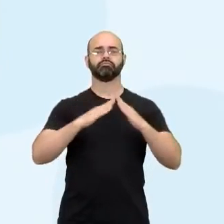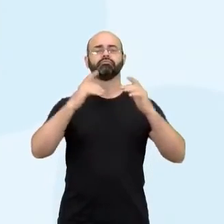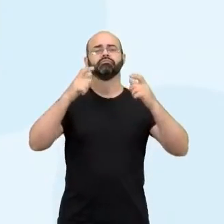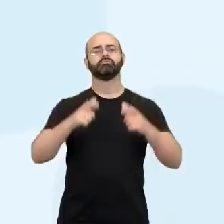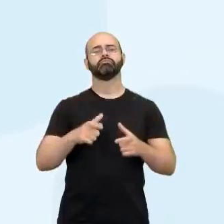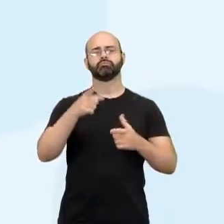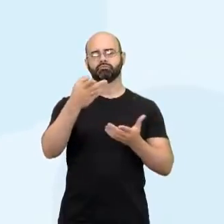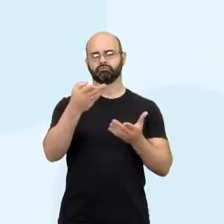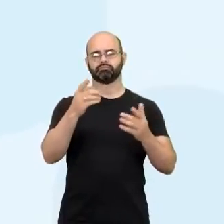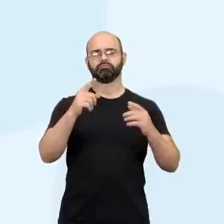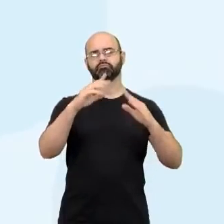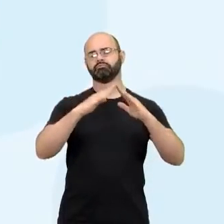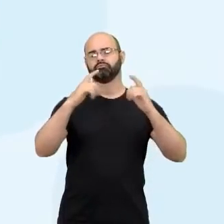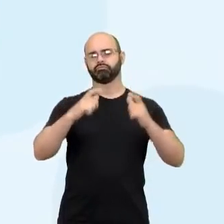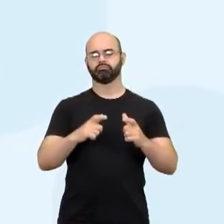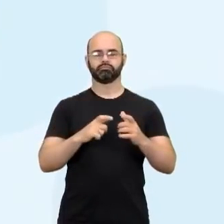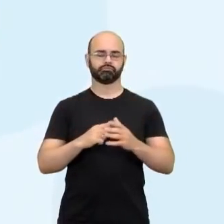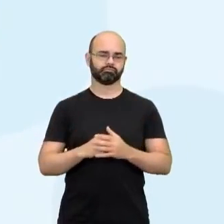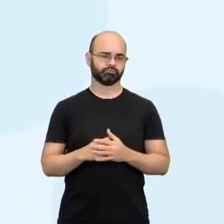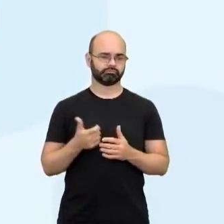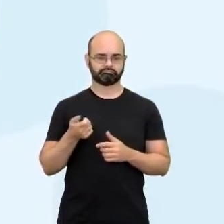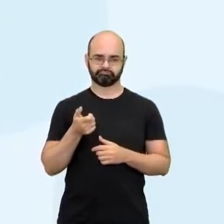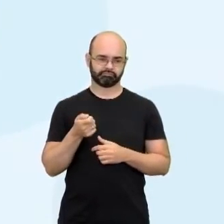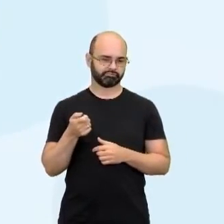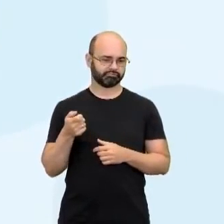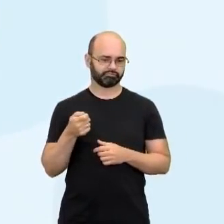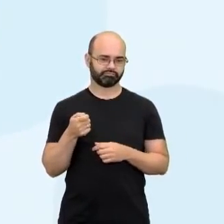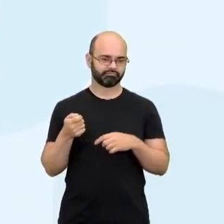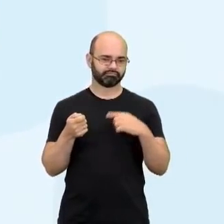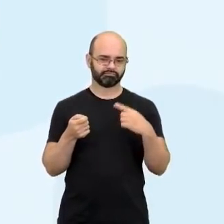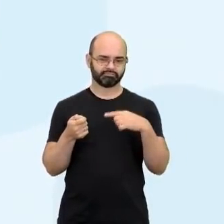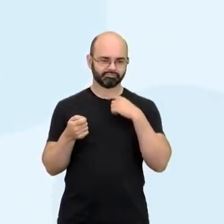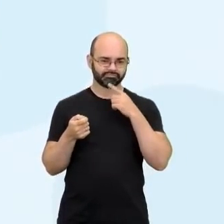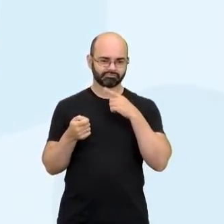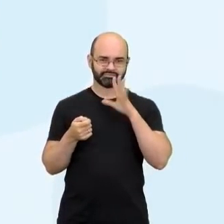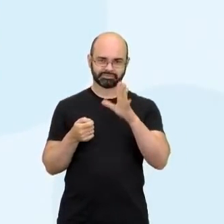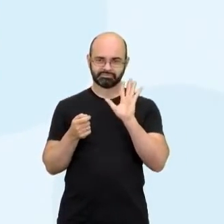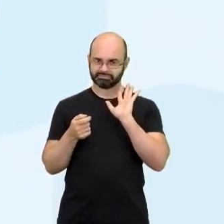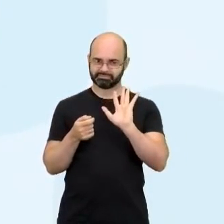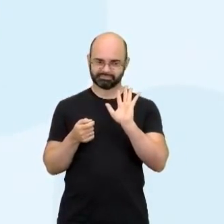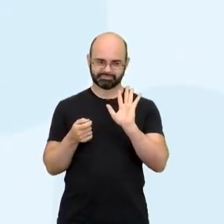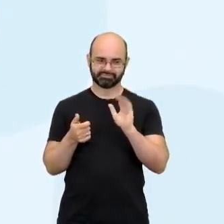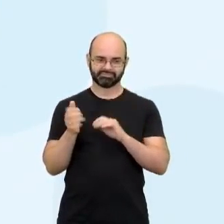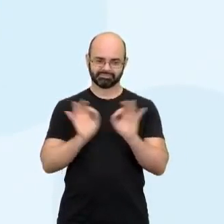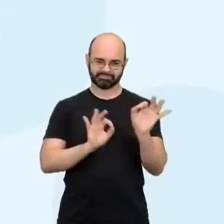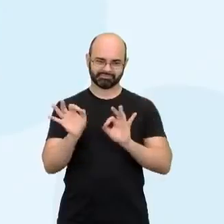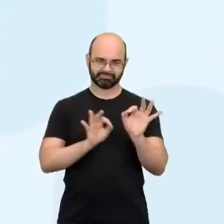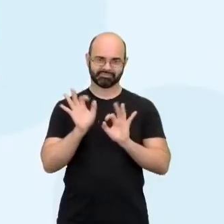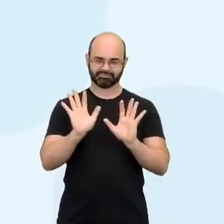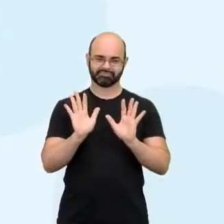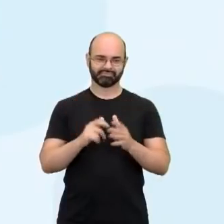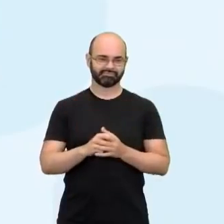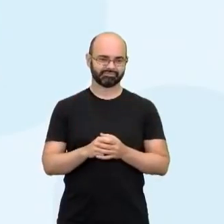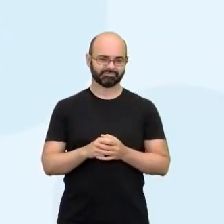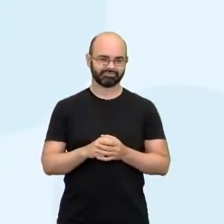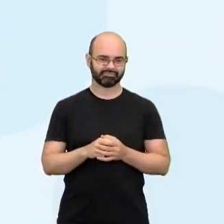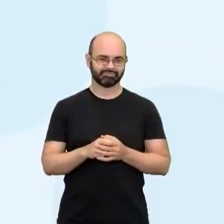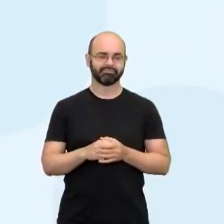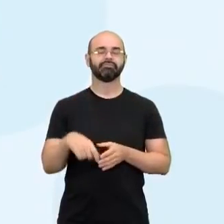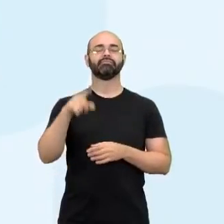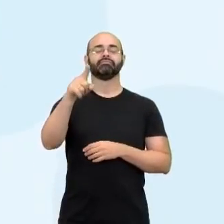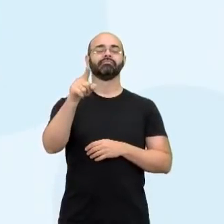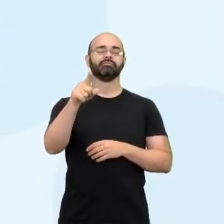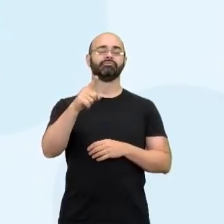Where do you live? Eu não consigo fazer funcionar a caneta. Ok, aqui vem. Então, where do you live?